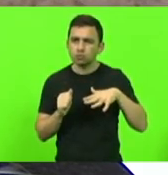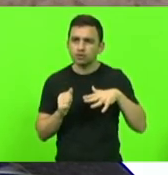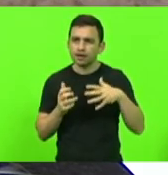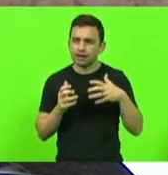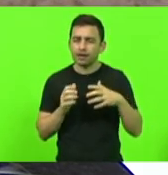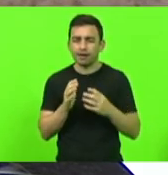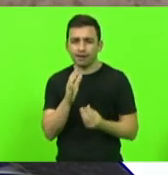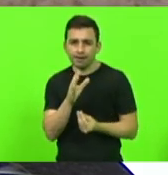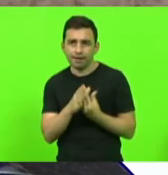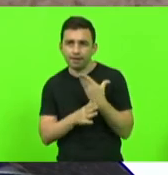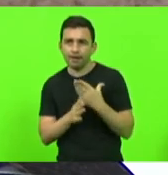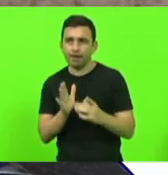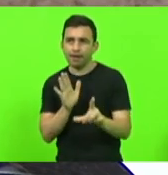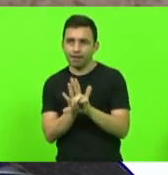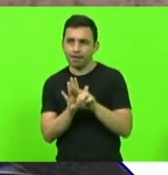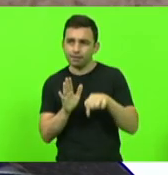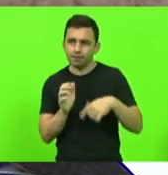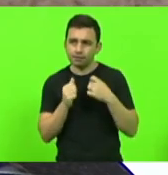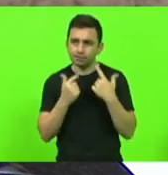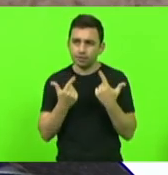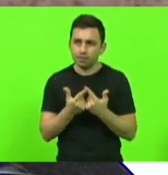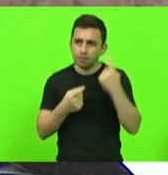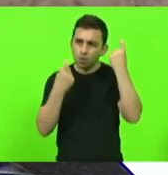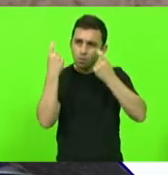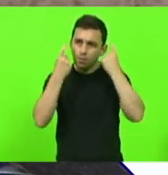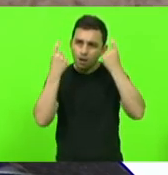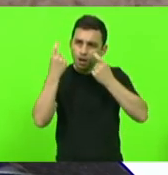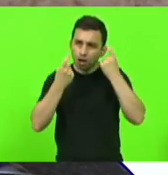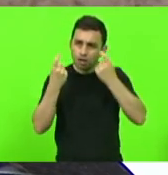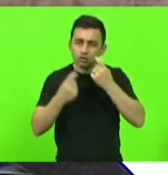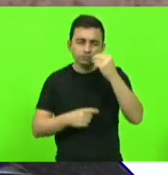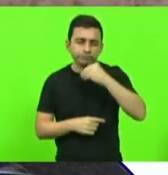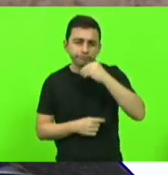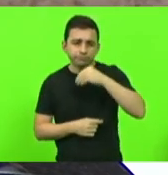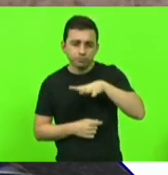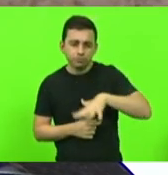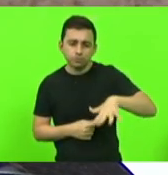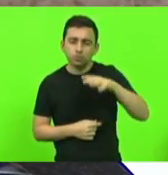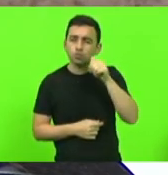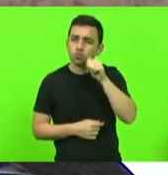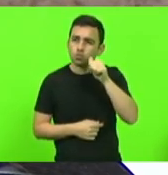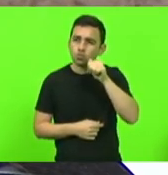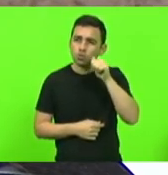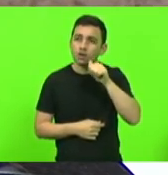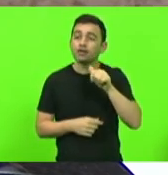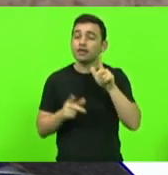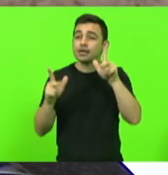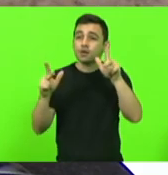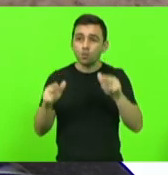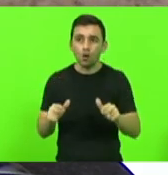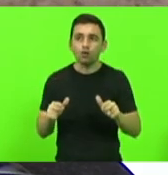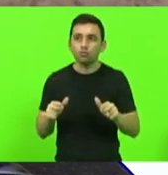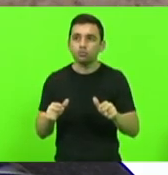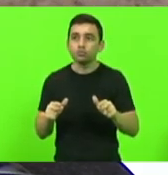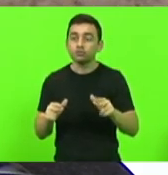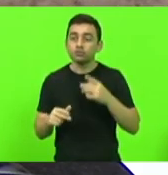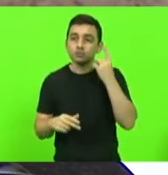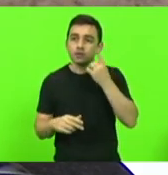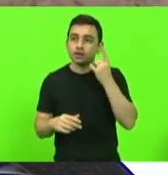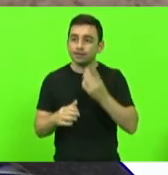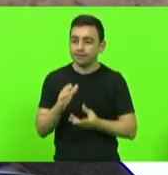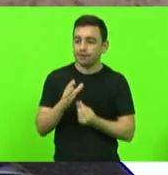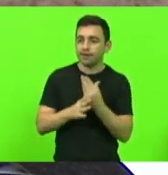leis preocupados com a situação de vulnerabilidade das mulheres, também os mesmos parlamentos criam